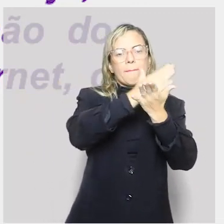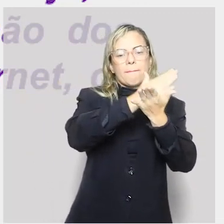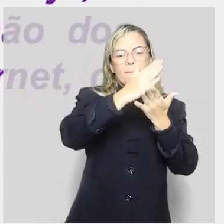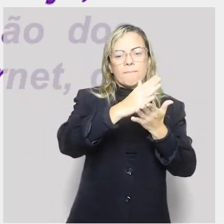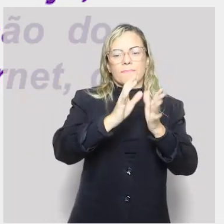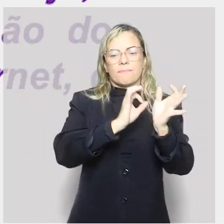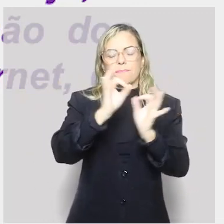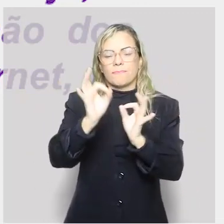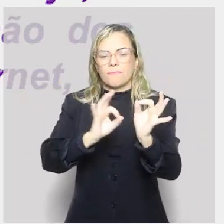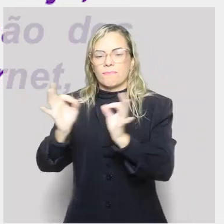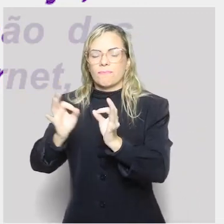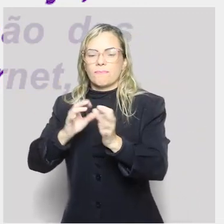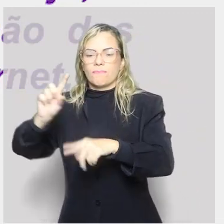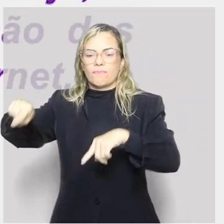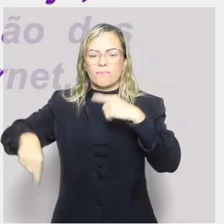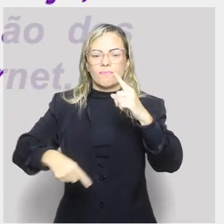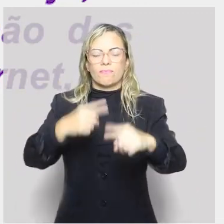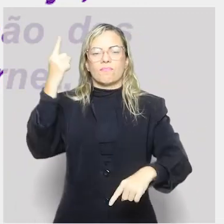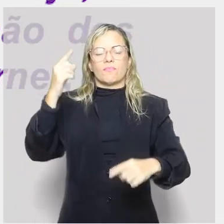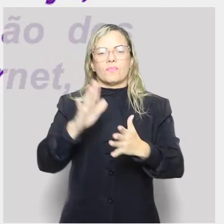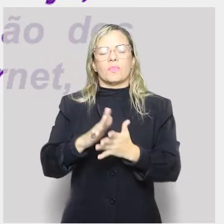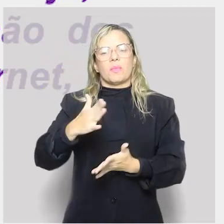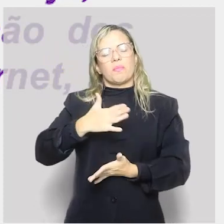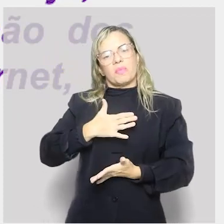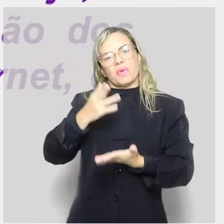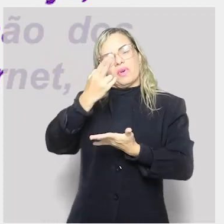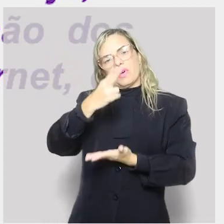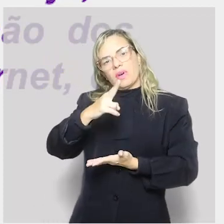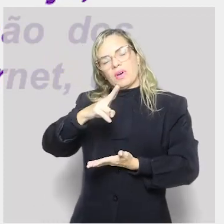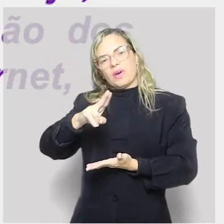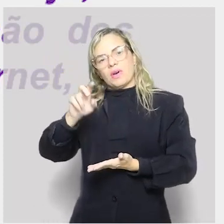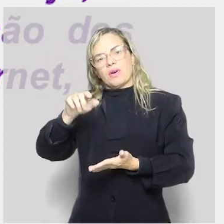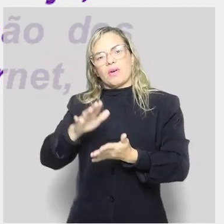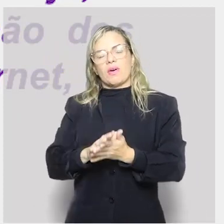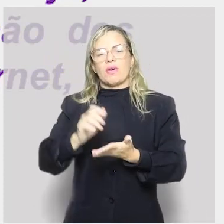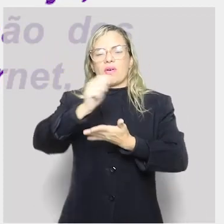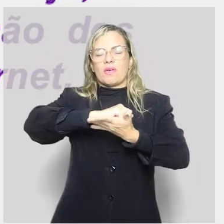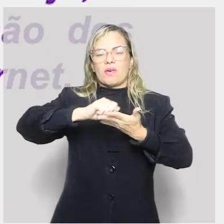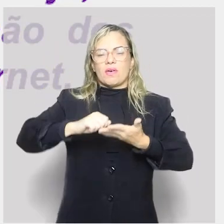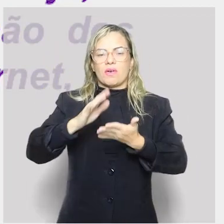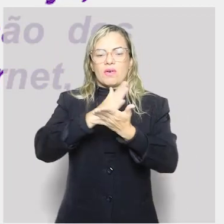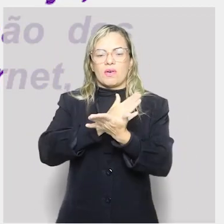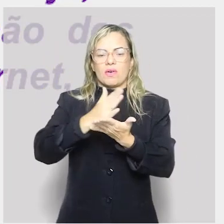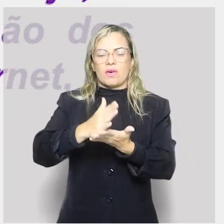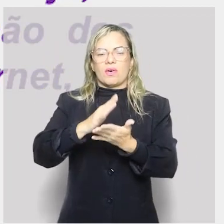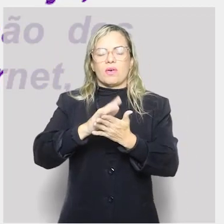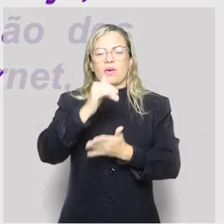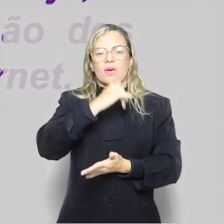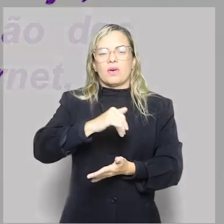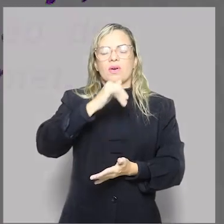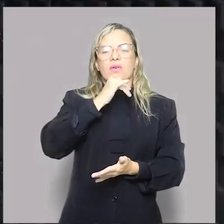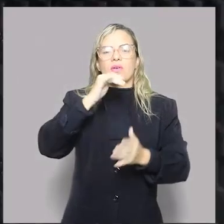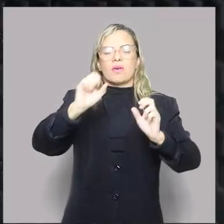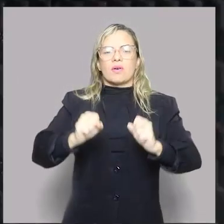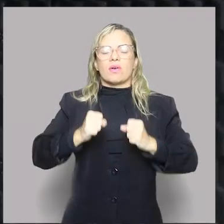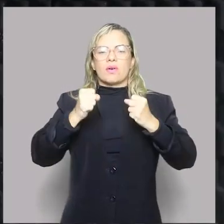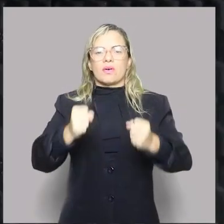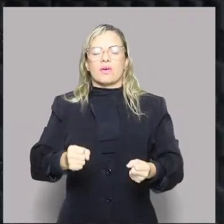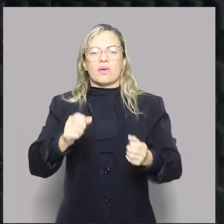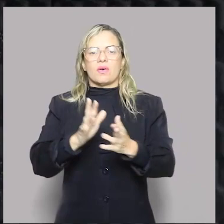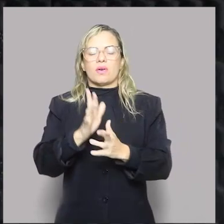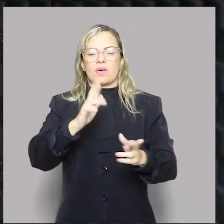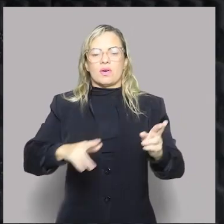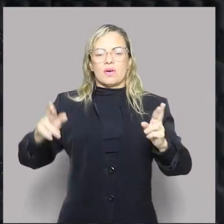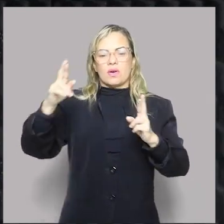operação argumentativa de continuidade, ela é de início, mas ela também funciona aqui como continuidade. Por que que ela